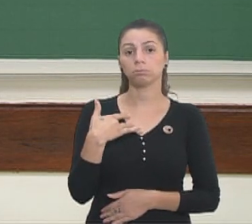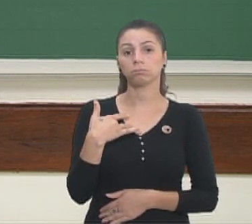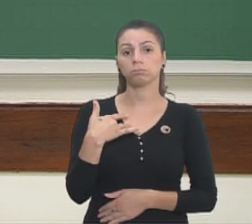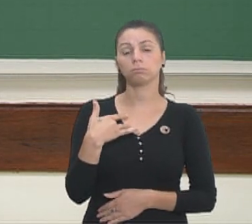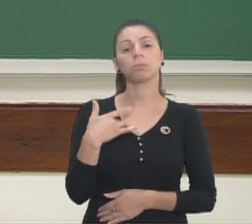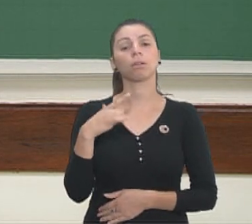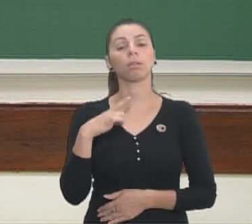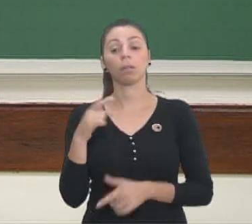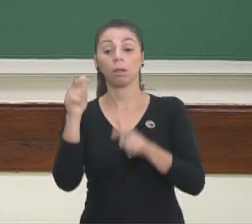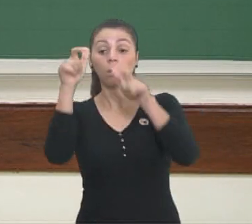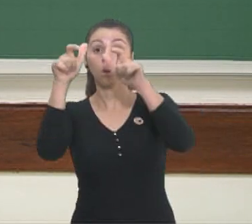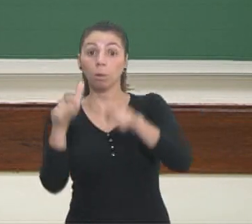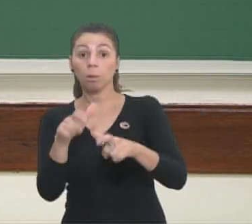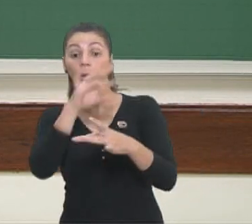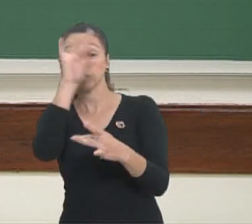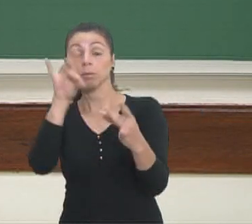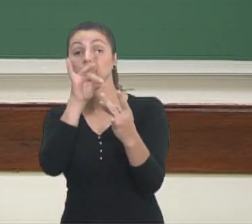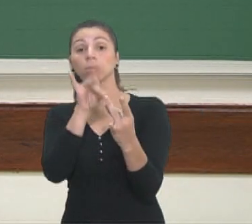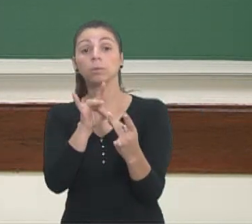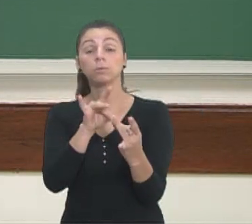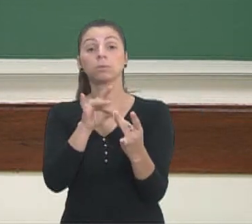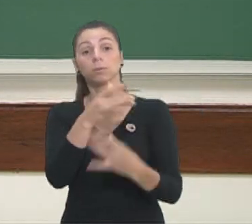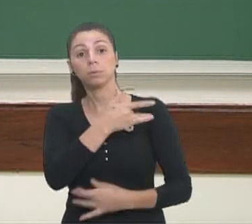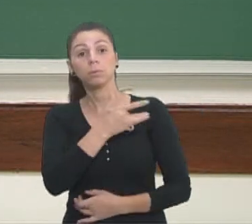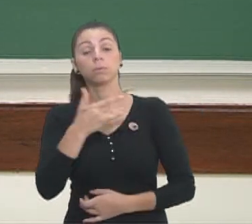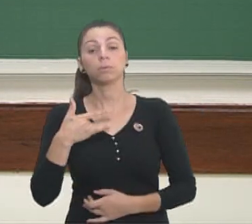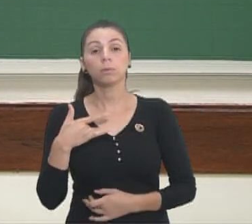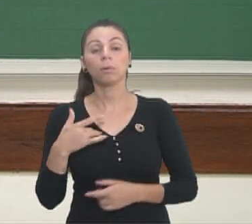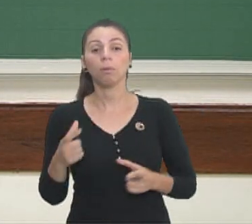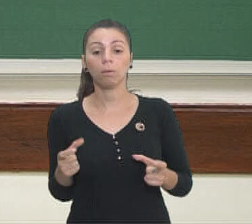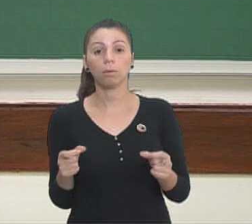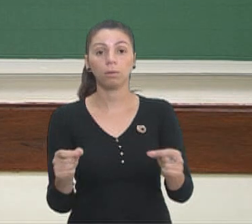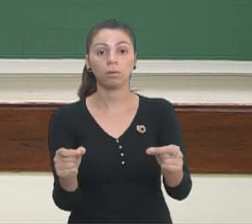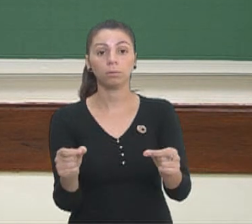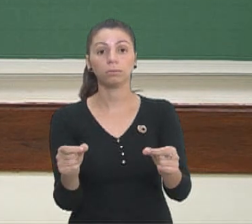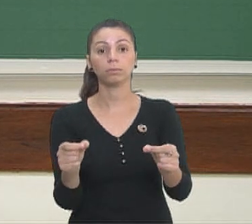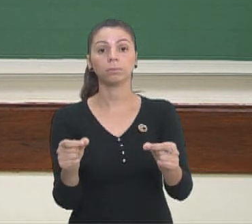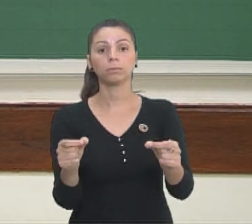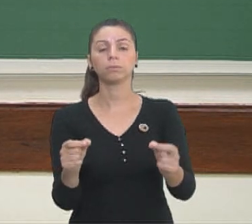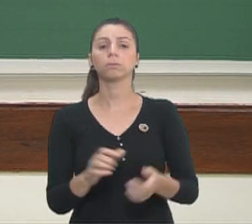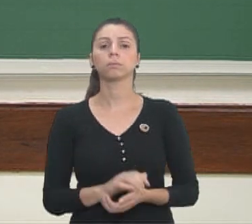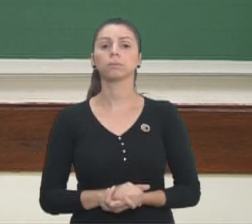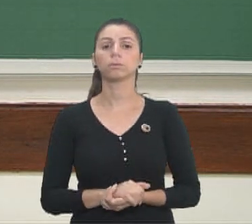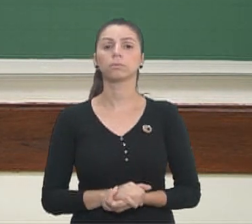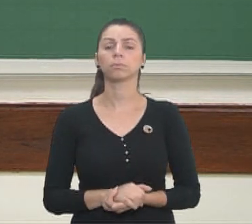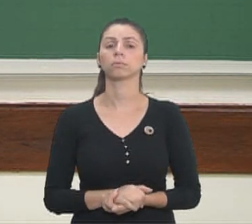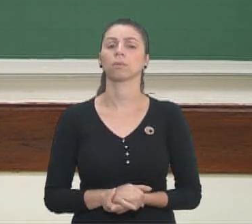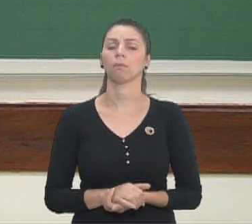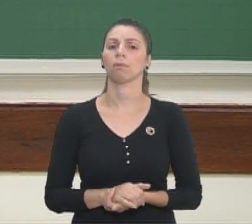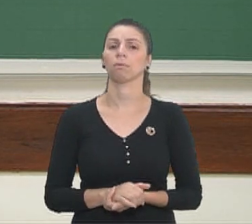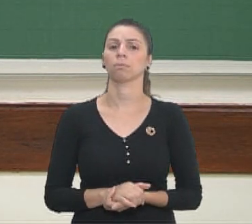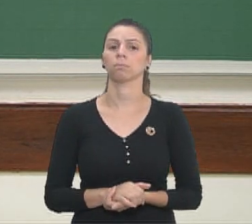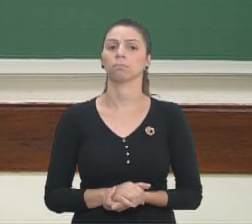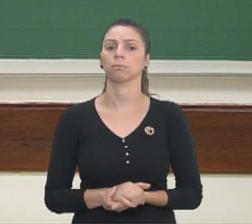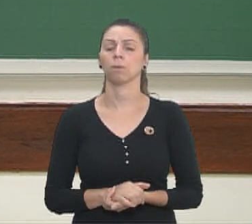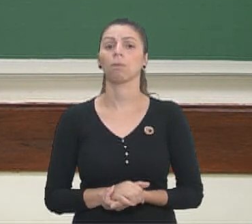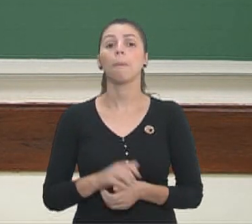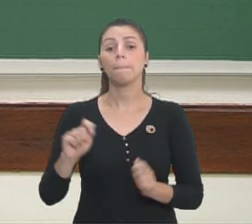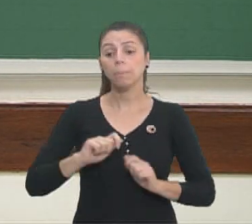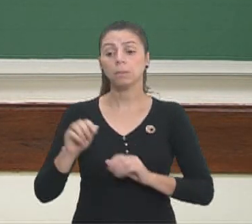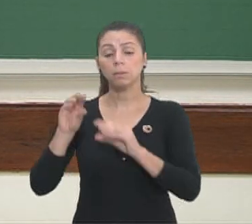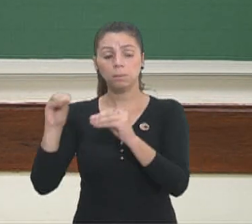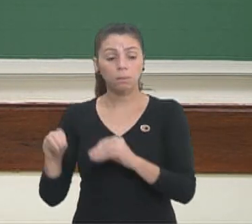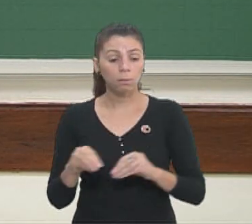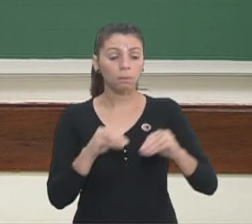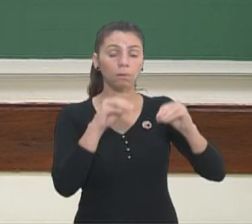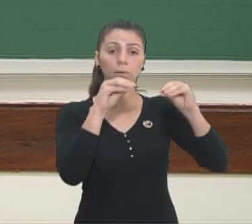há locais específicos para o tratamento do câncer. E aí, você precisa, às vezes, se deslocar e até